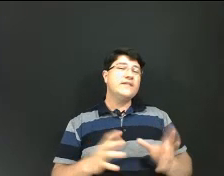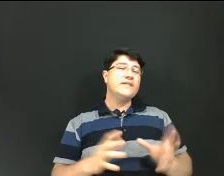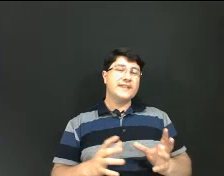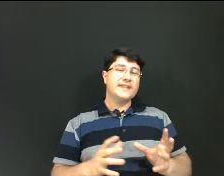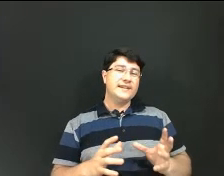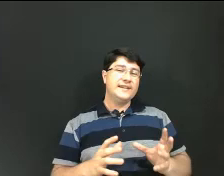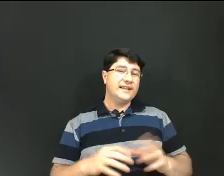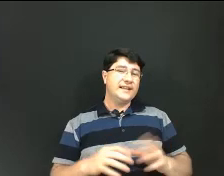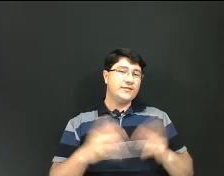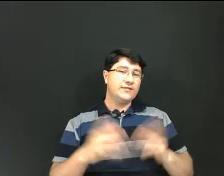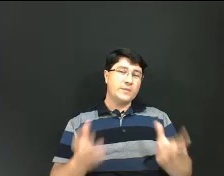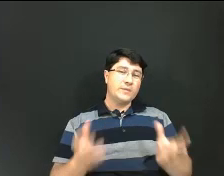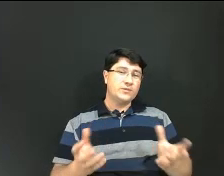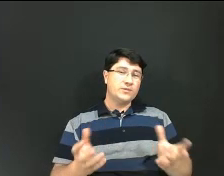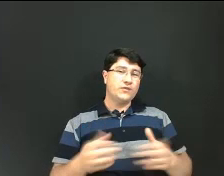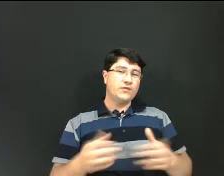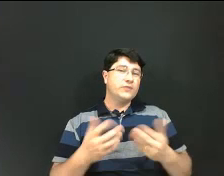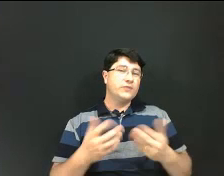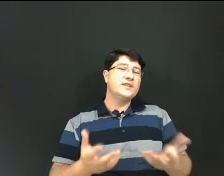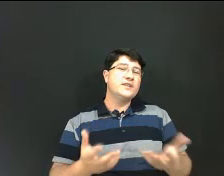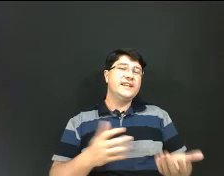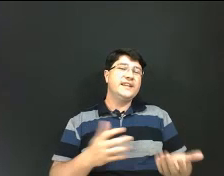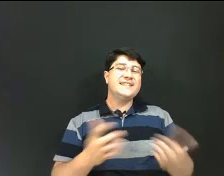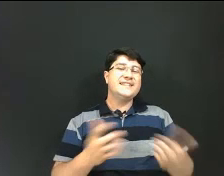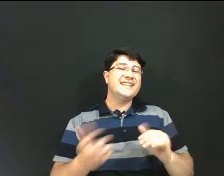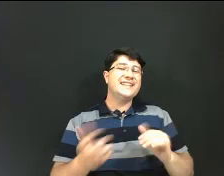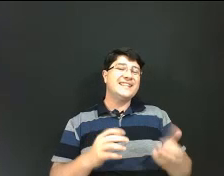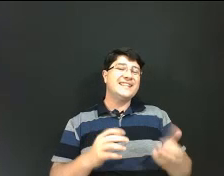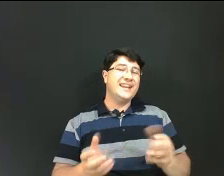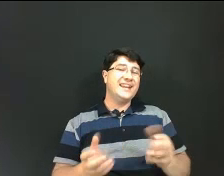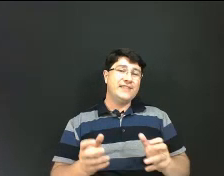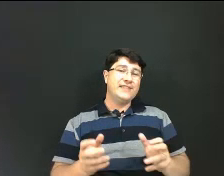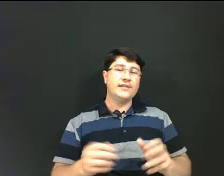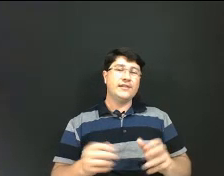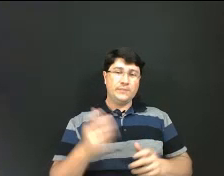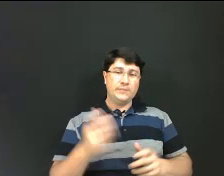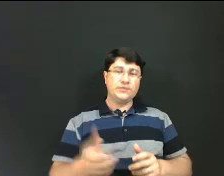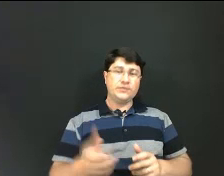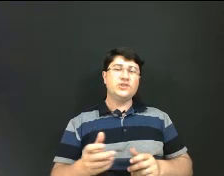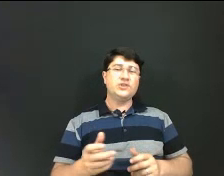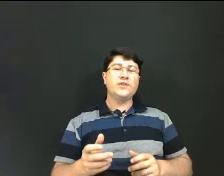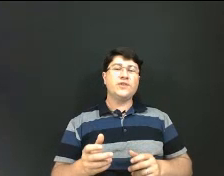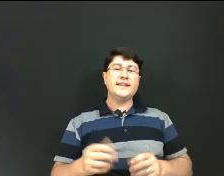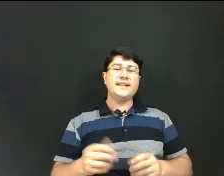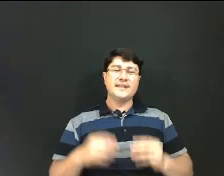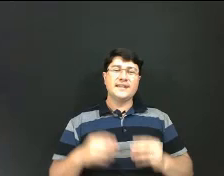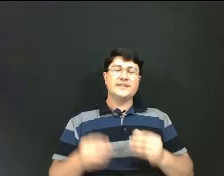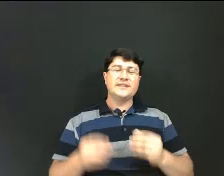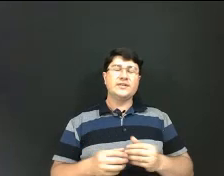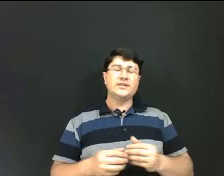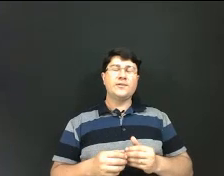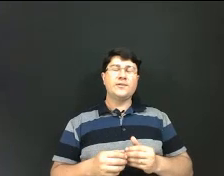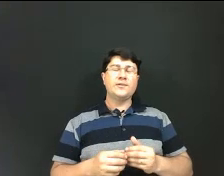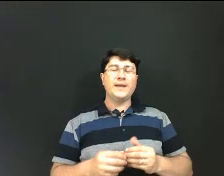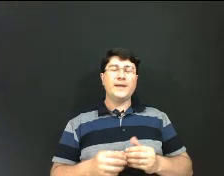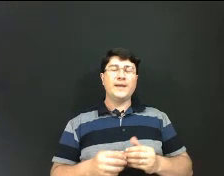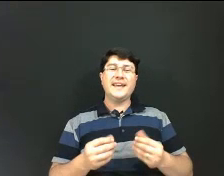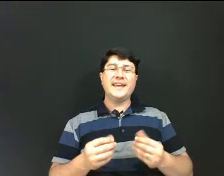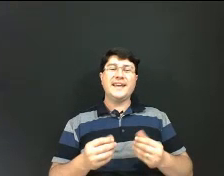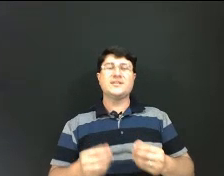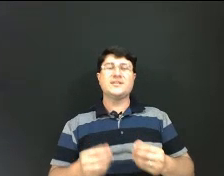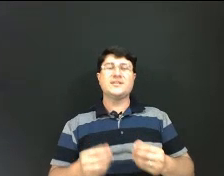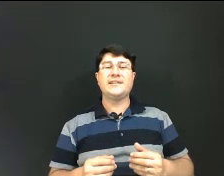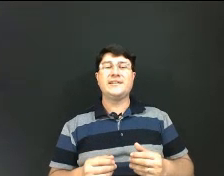disso é quem vive essa realidade. Se fosse uma pessoa de fora, não conseguiria dar esses detalhes de relevo. Mas quando a gente conhece, isso dá